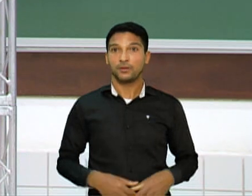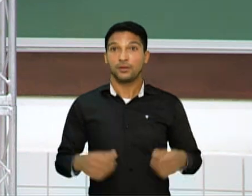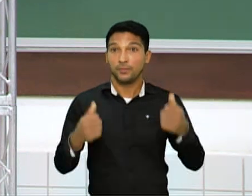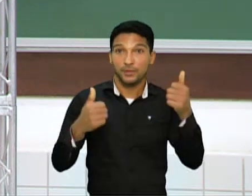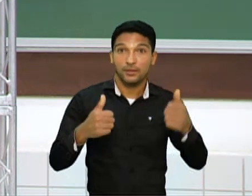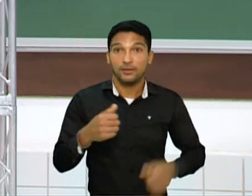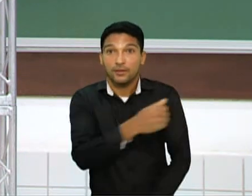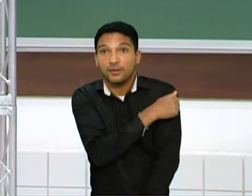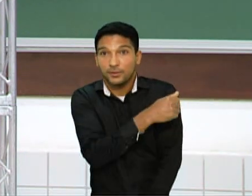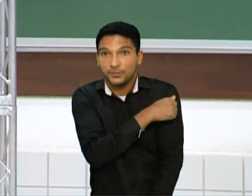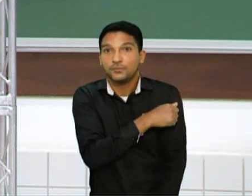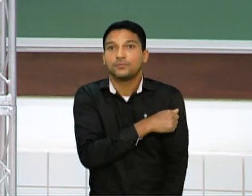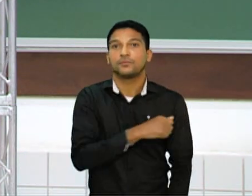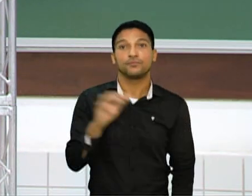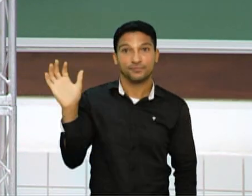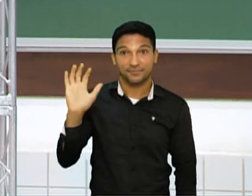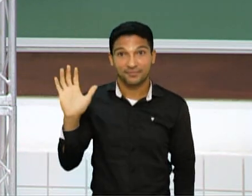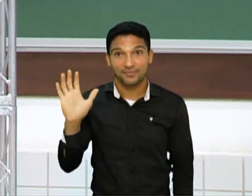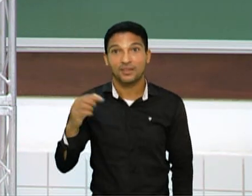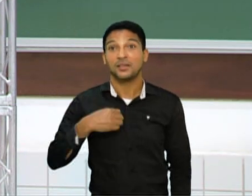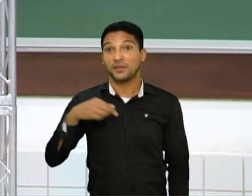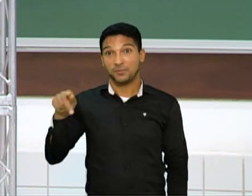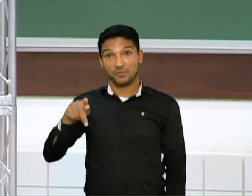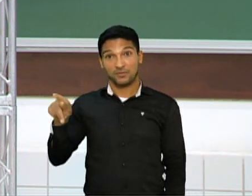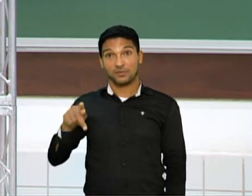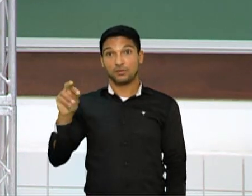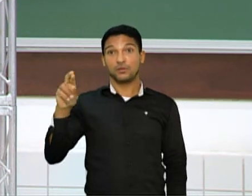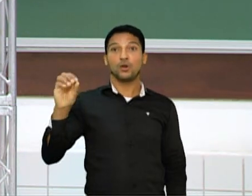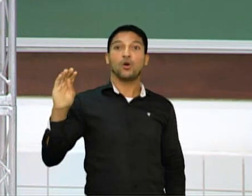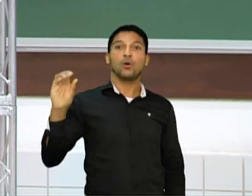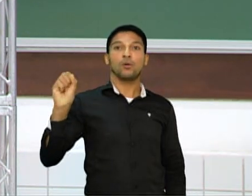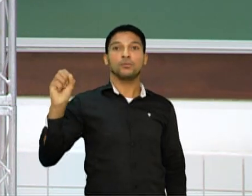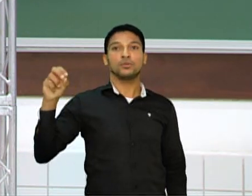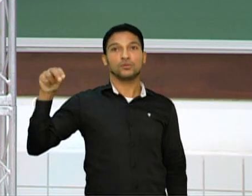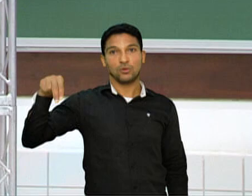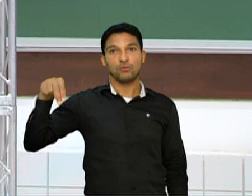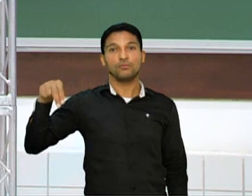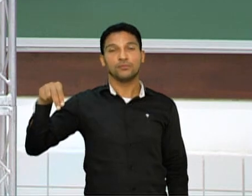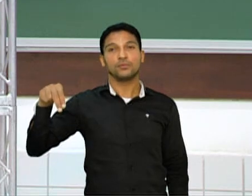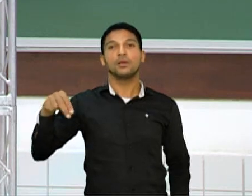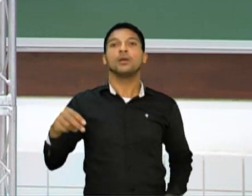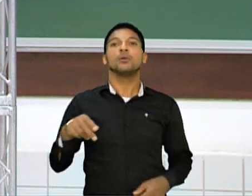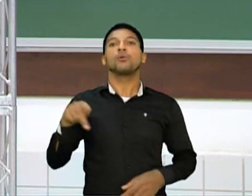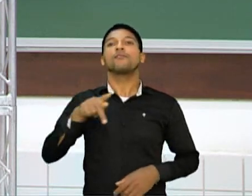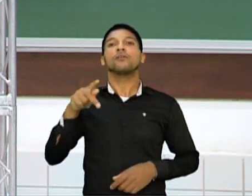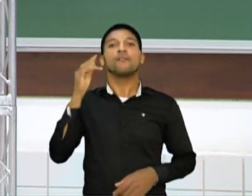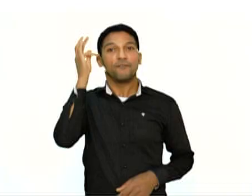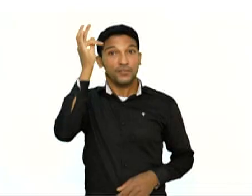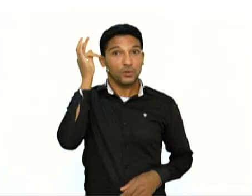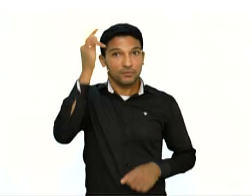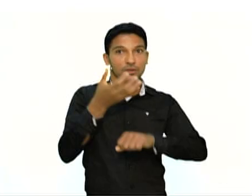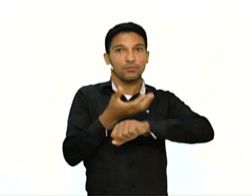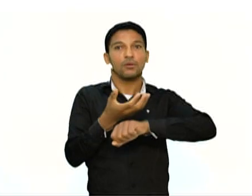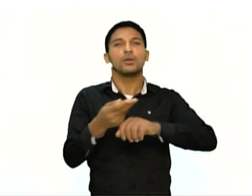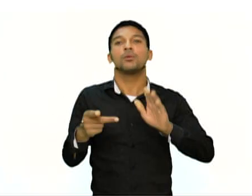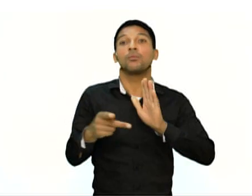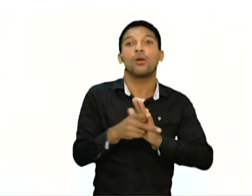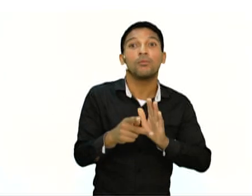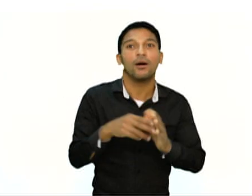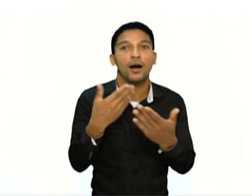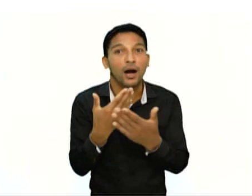Olá, estudante! Eu sou o professor Robson Mendonça. Estou aqui para mais uma aula sobre René Descartes,